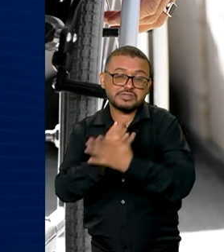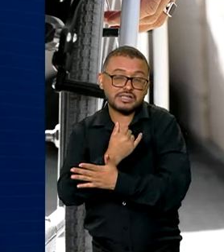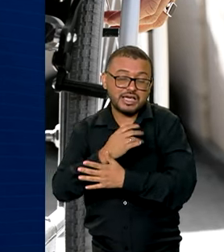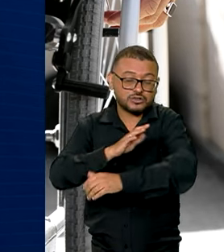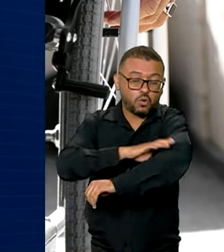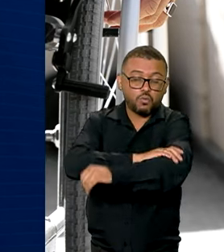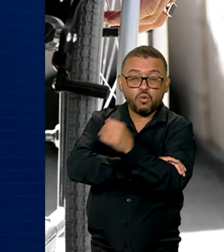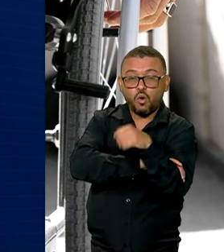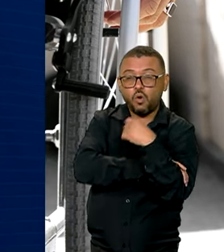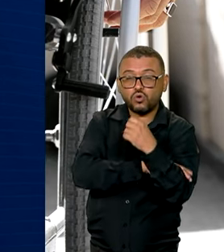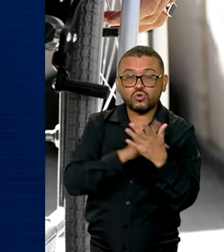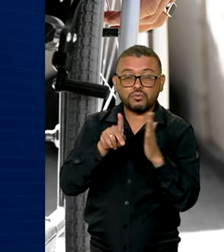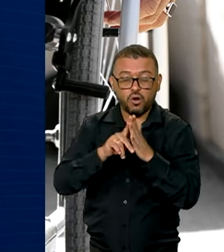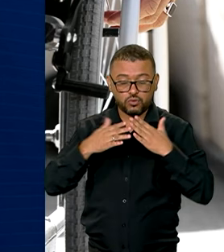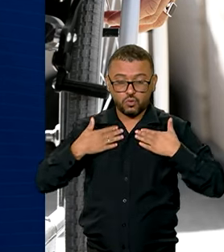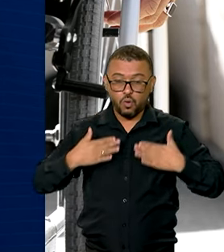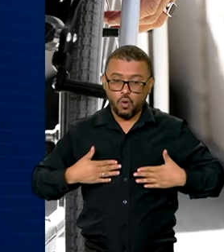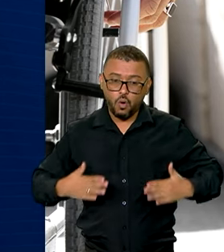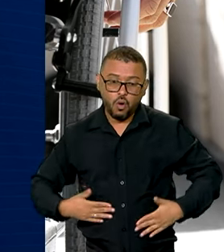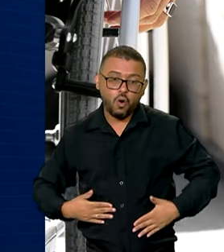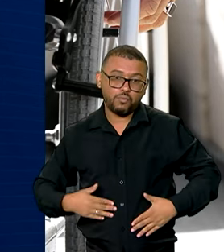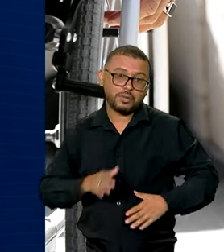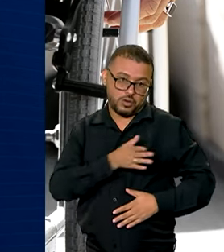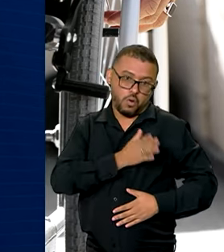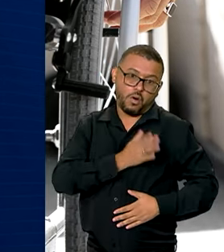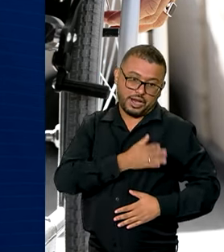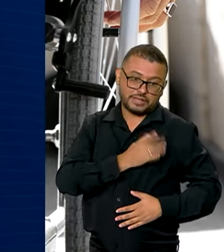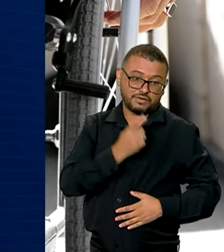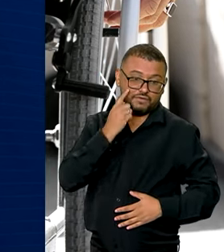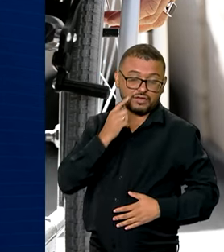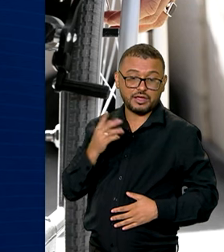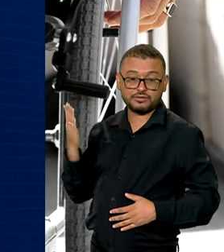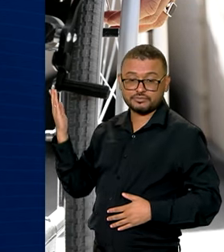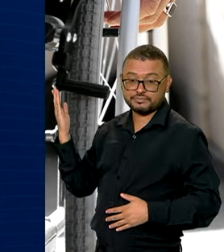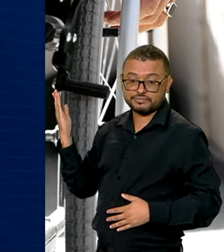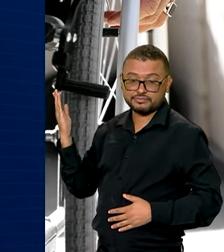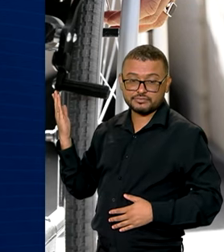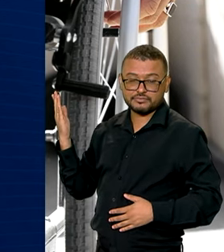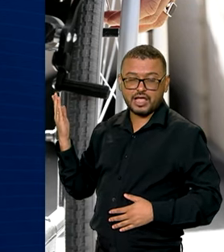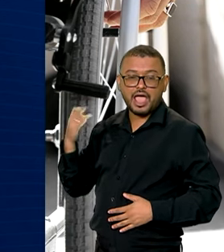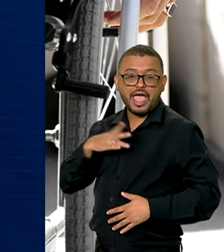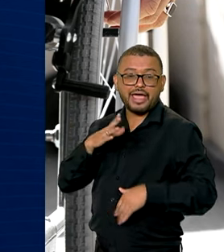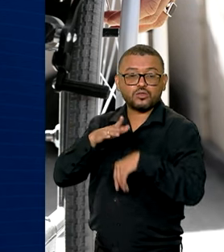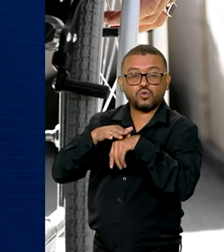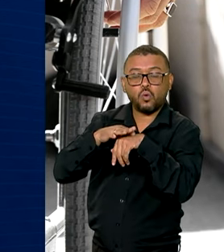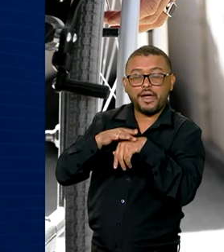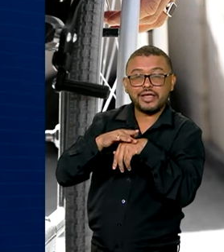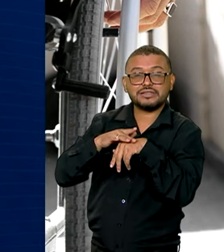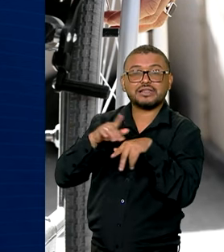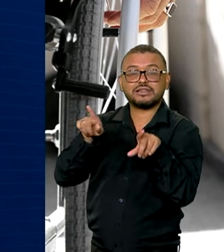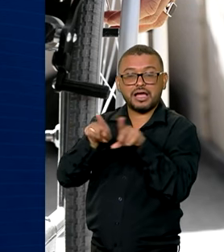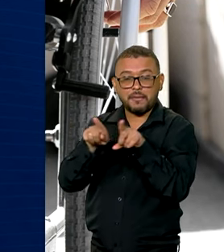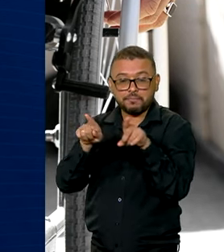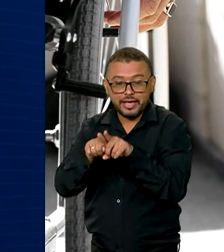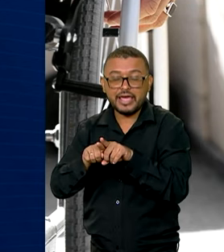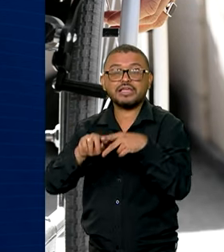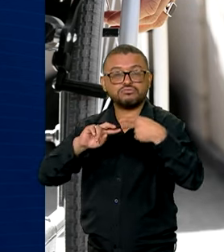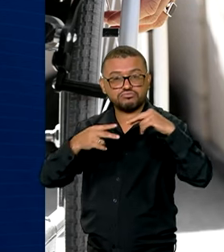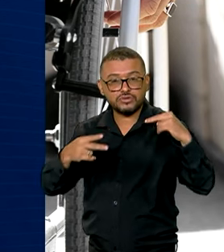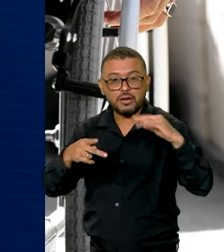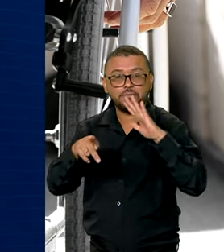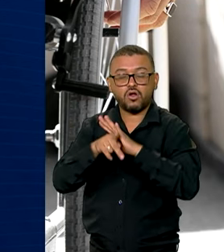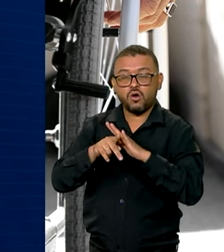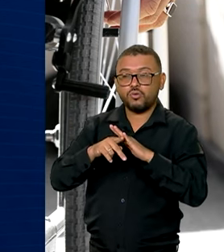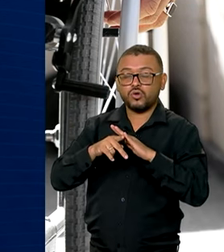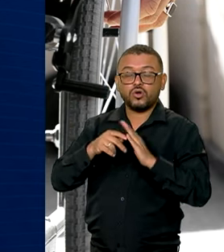a musculatura esquelética e cardíaca, fibrose cística, doença genética congênita que afeta